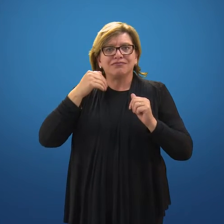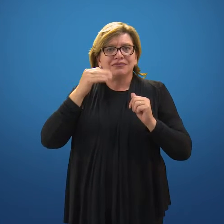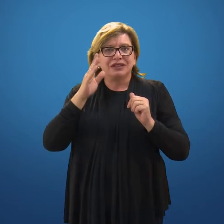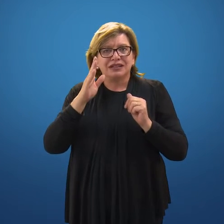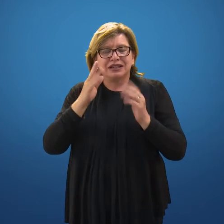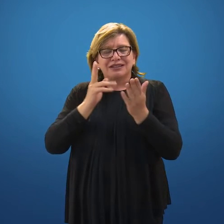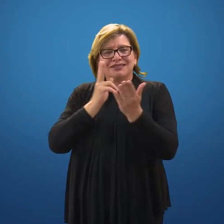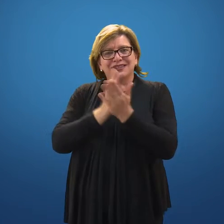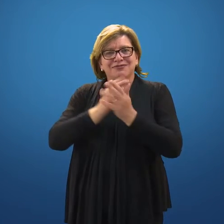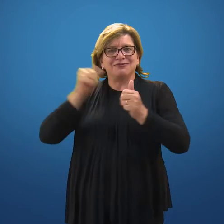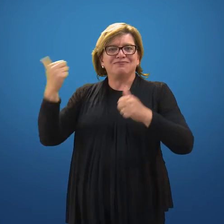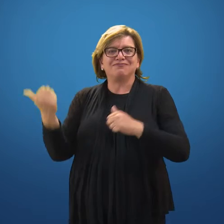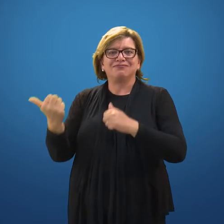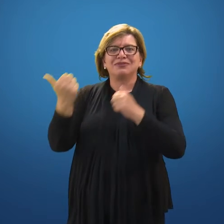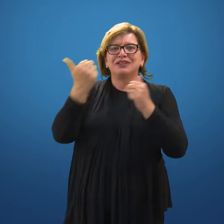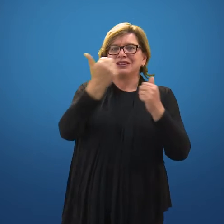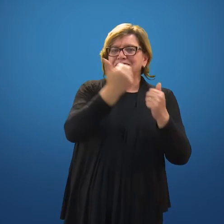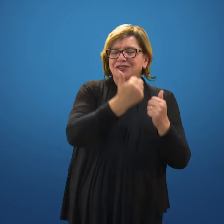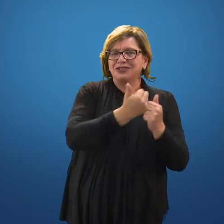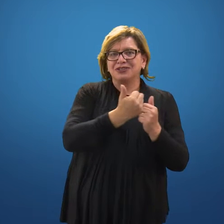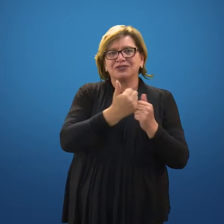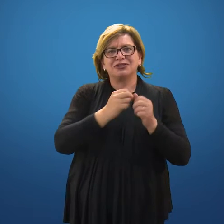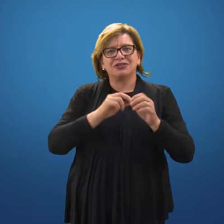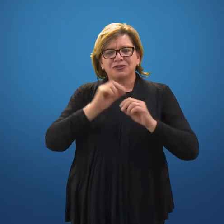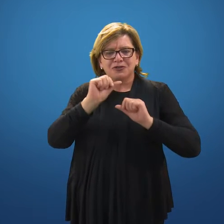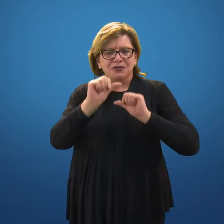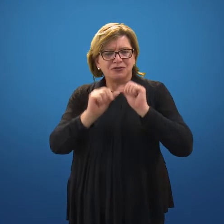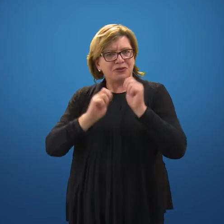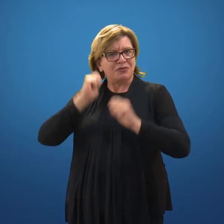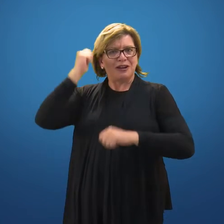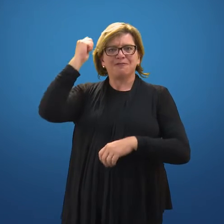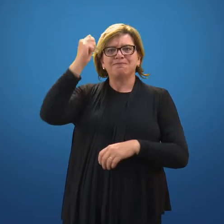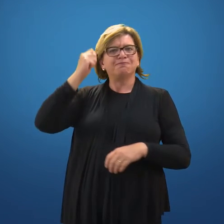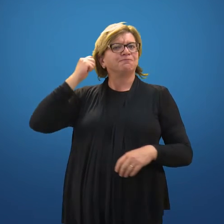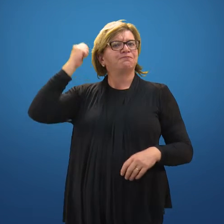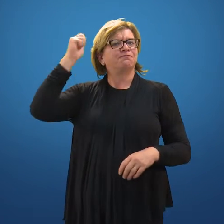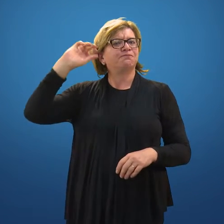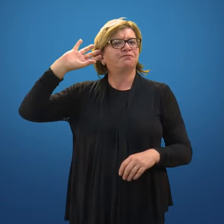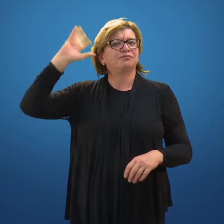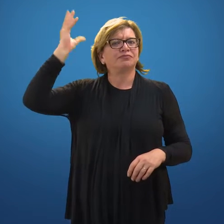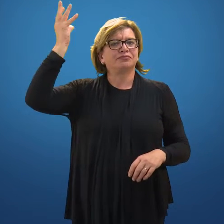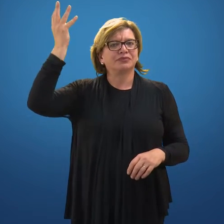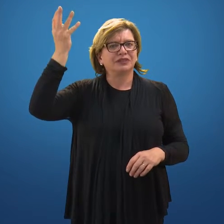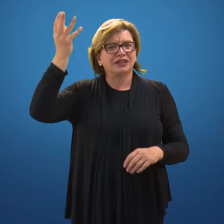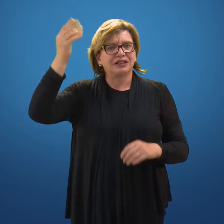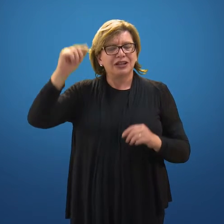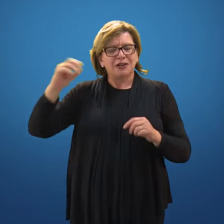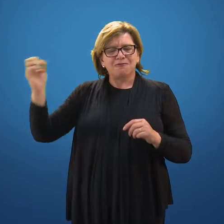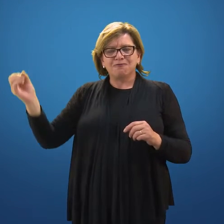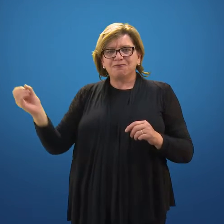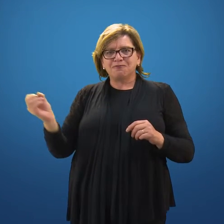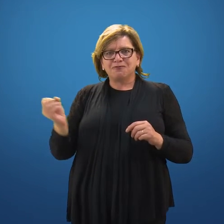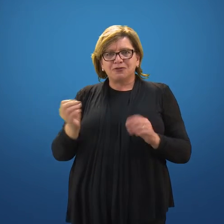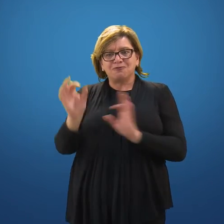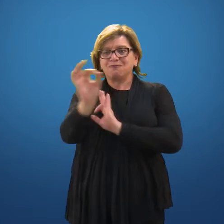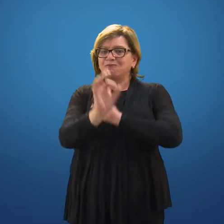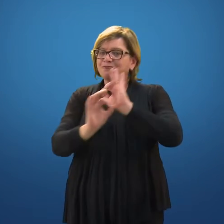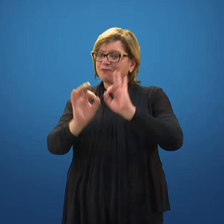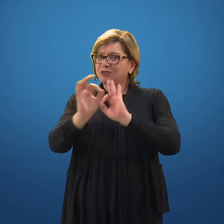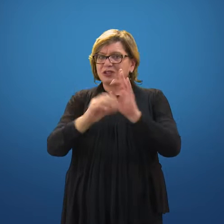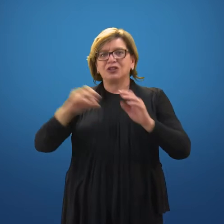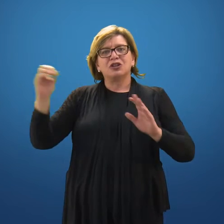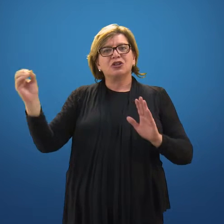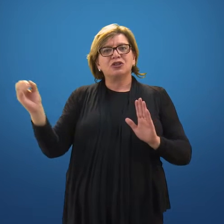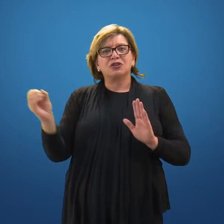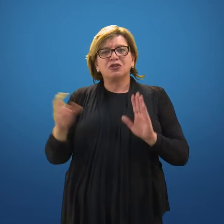mais, sendo necessário, através de uma revolução, de um processo revolucionário, a adoção de uma nova ordem,